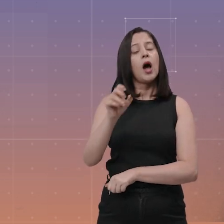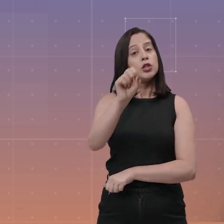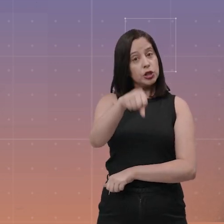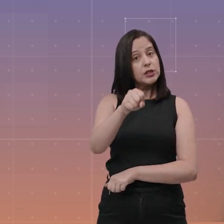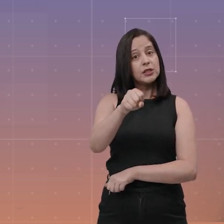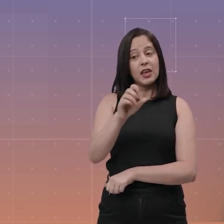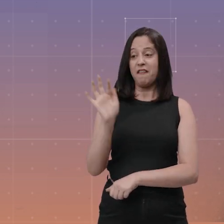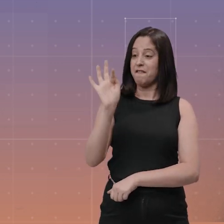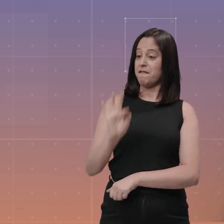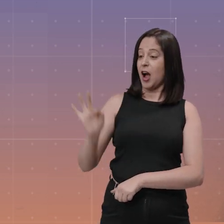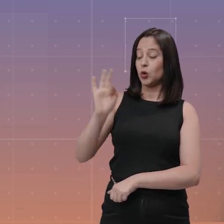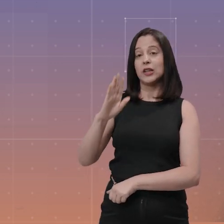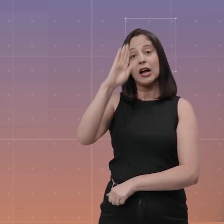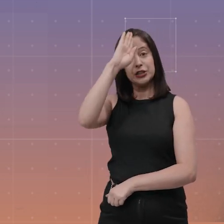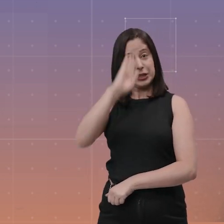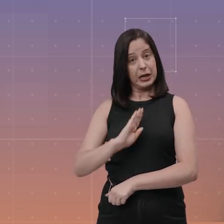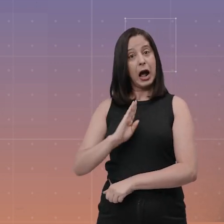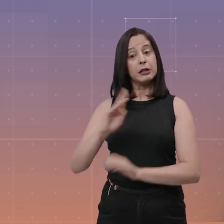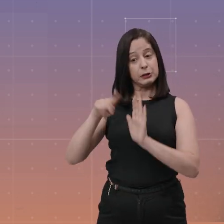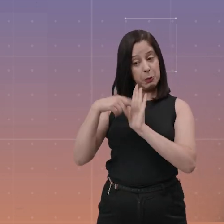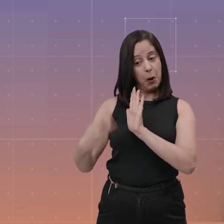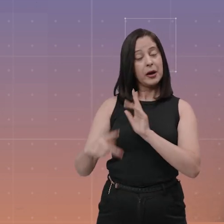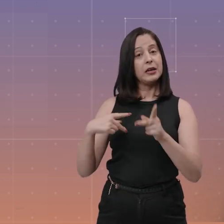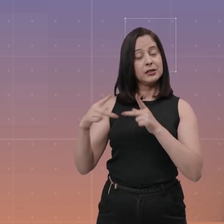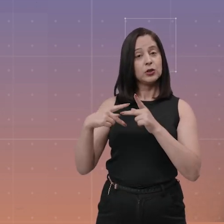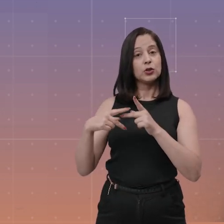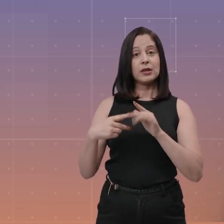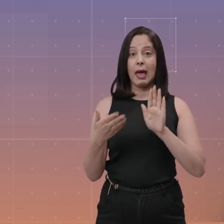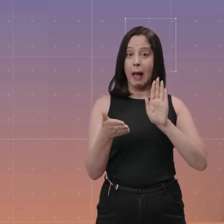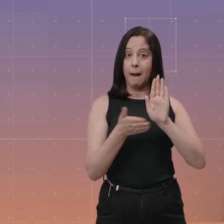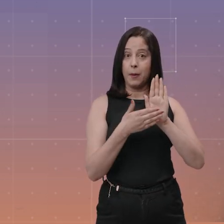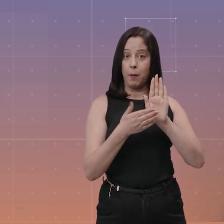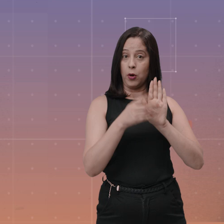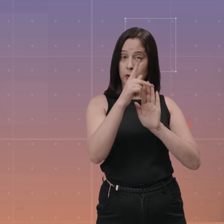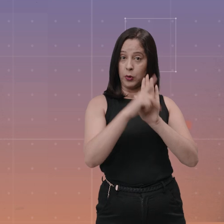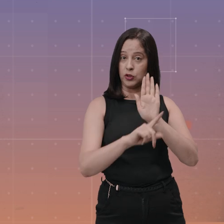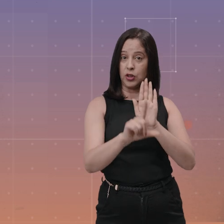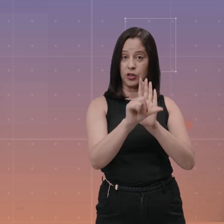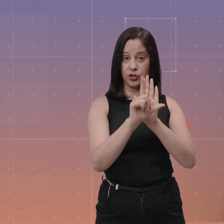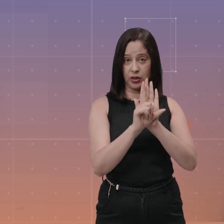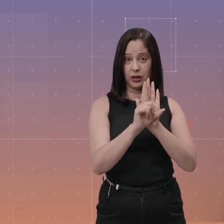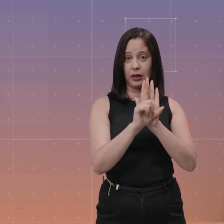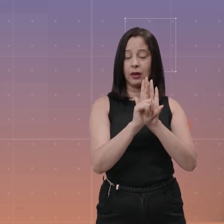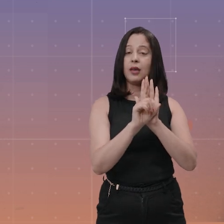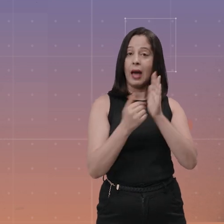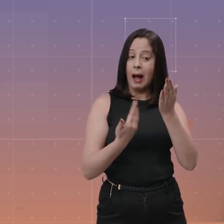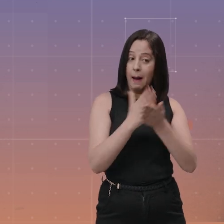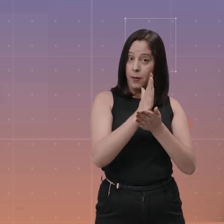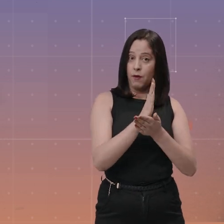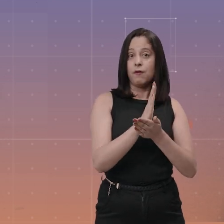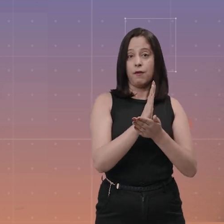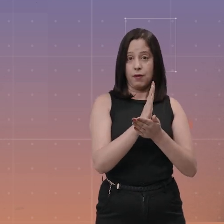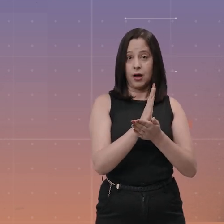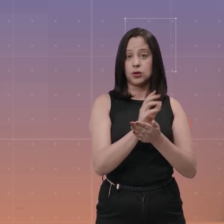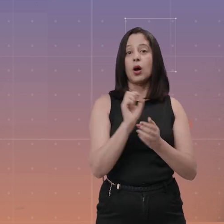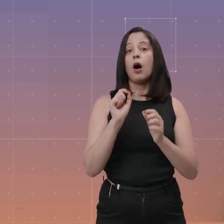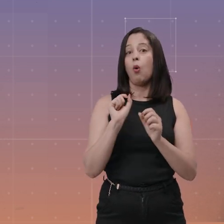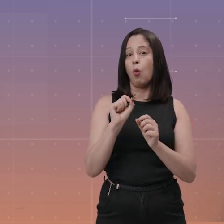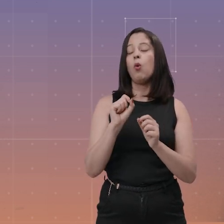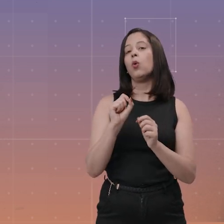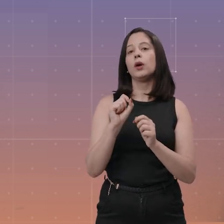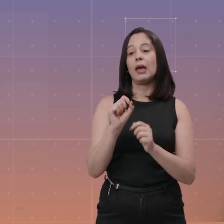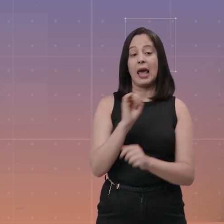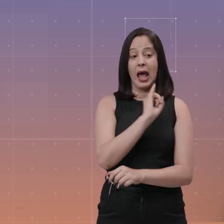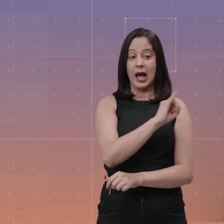ensino superior gratuito e municipal. Essa é a proposta de um projeto de lei aprovado pela Câmara, que autorizou a instituição